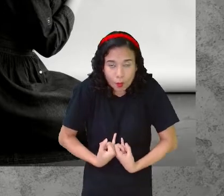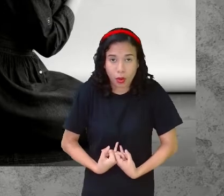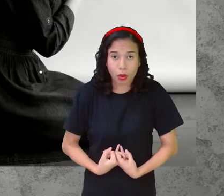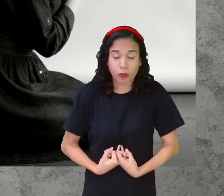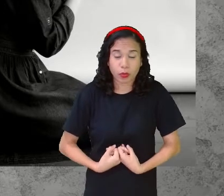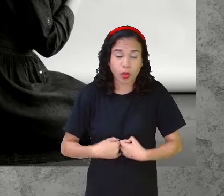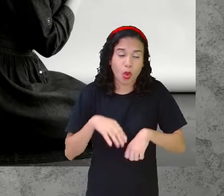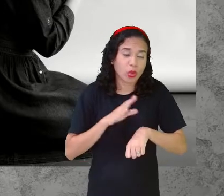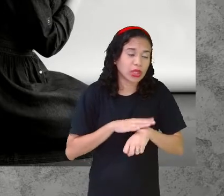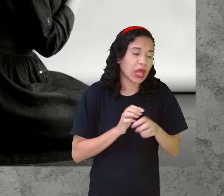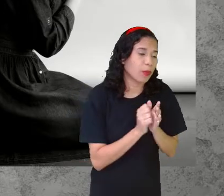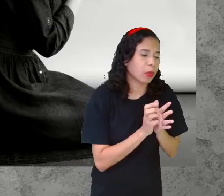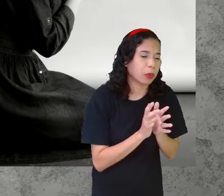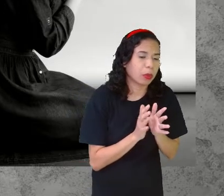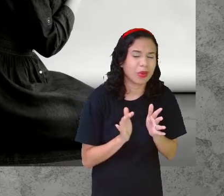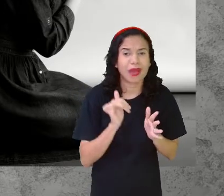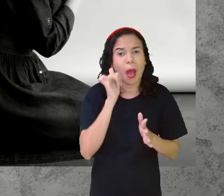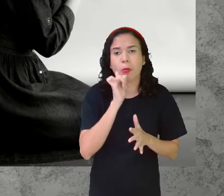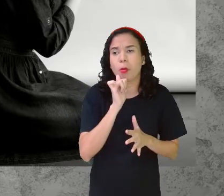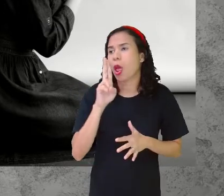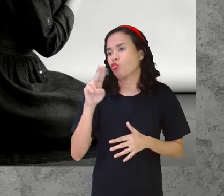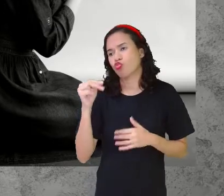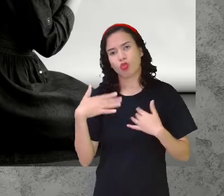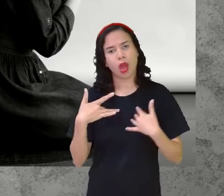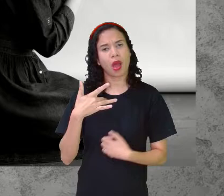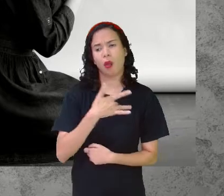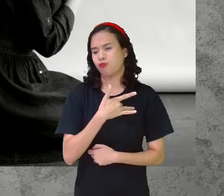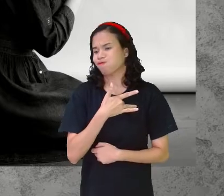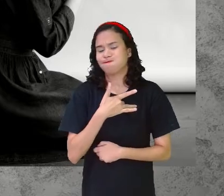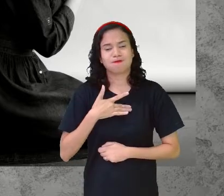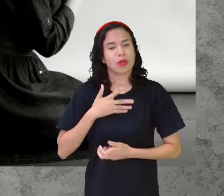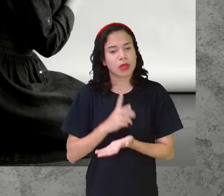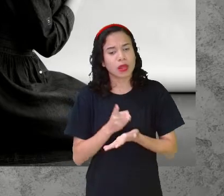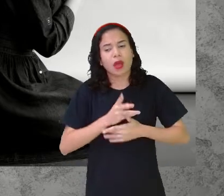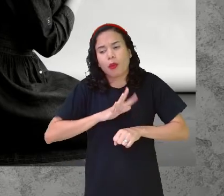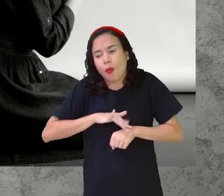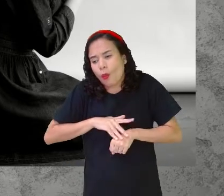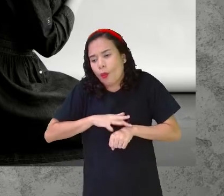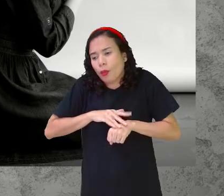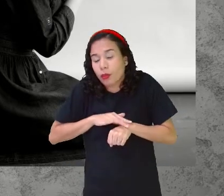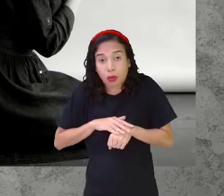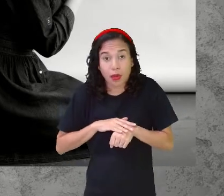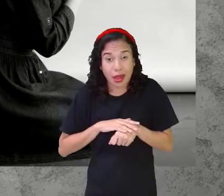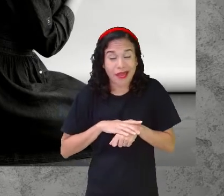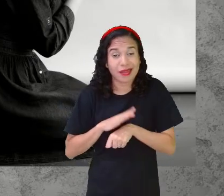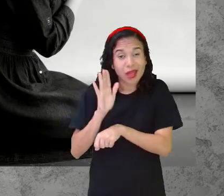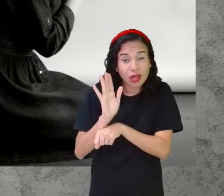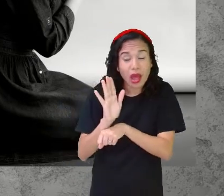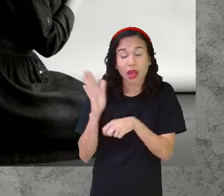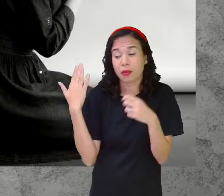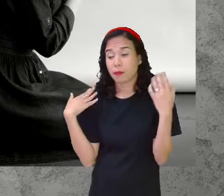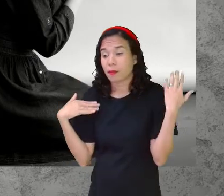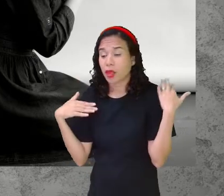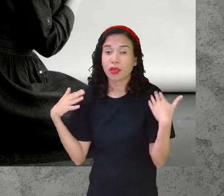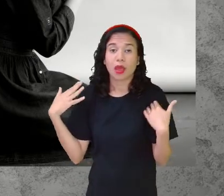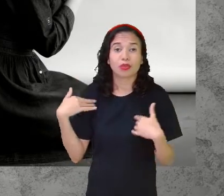tempo foi passando e Alicia não melhorava nunca. No fim de tarde, passeando no jardim, Jordão fez